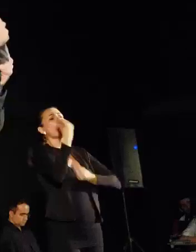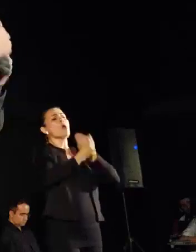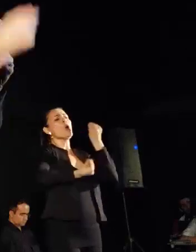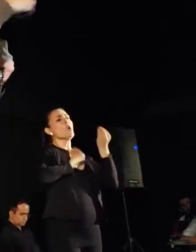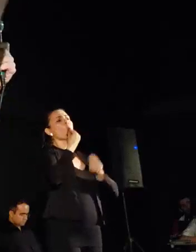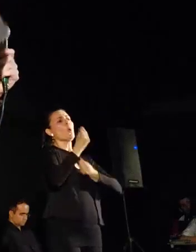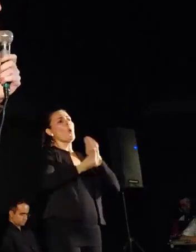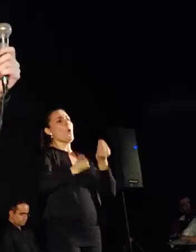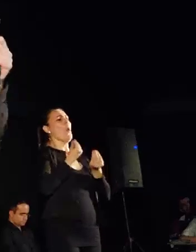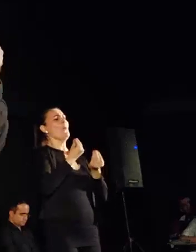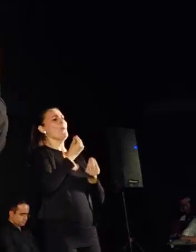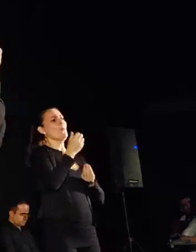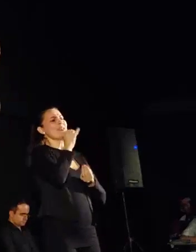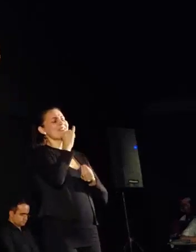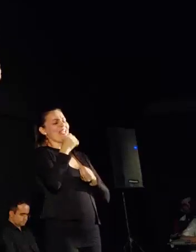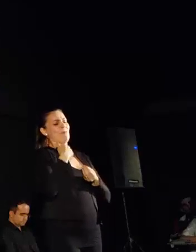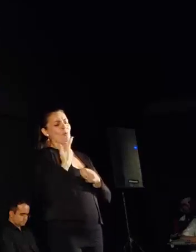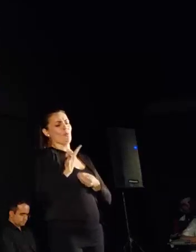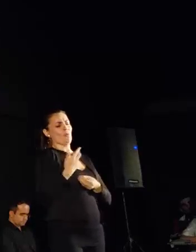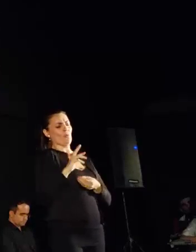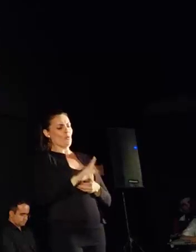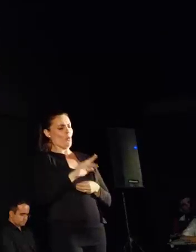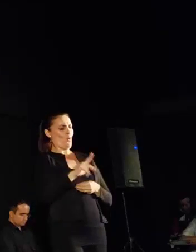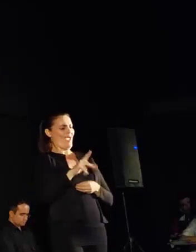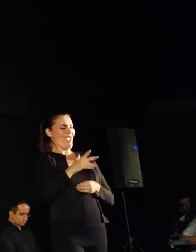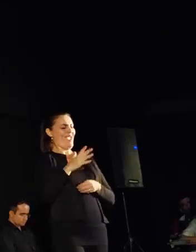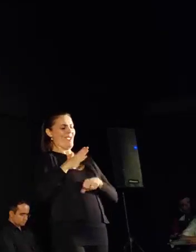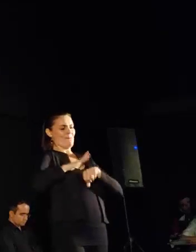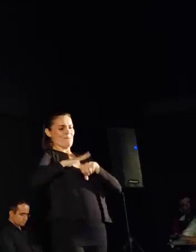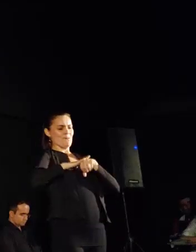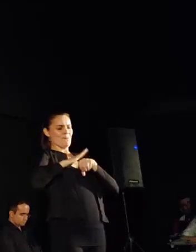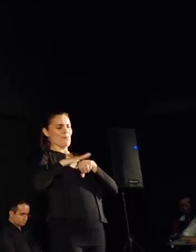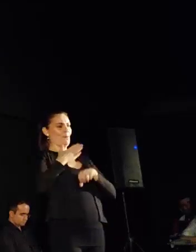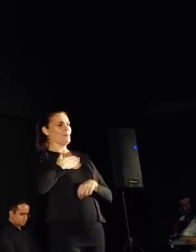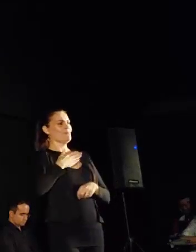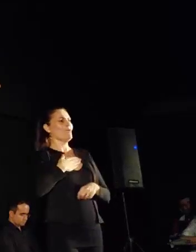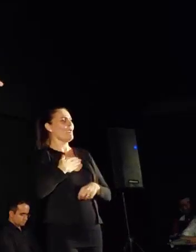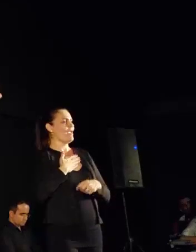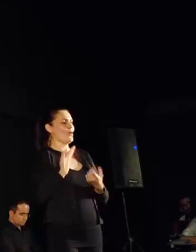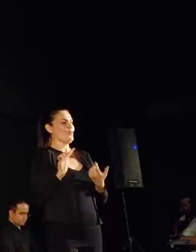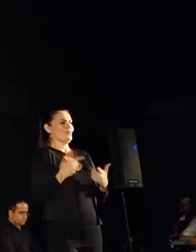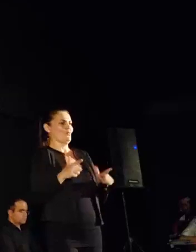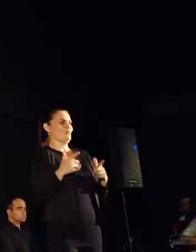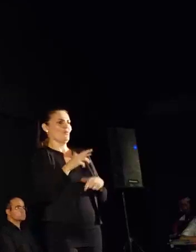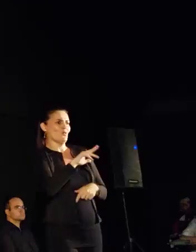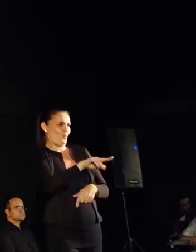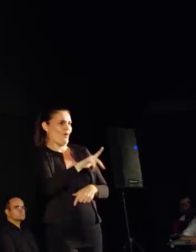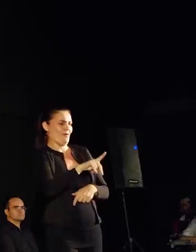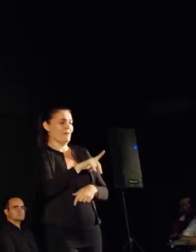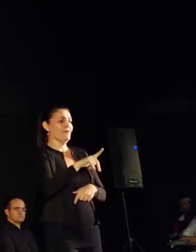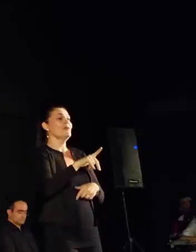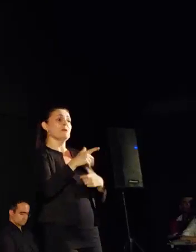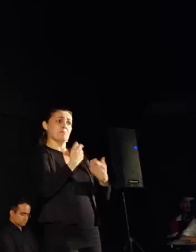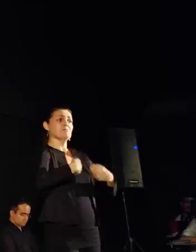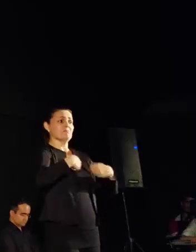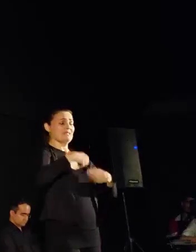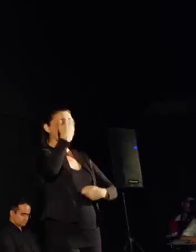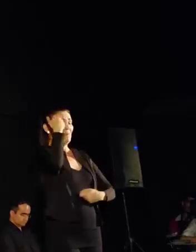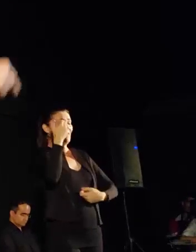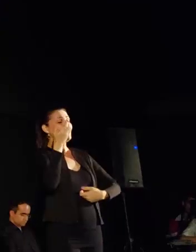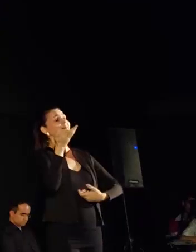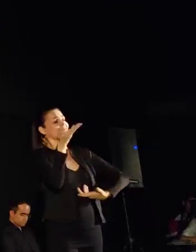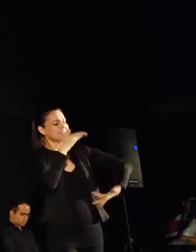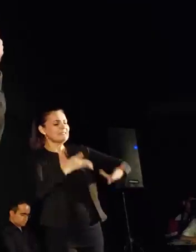não é próprio a elas mesmas, nelas mesmas. E que elas saibam se relacionar com isso, ao invés de desenvolver todo um sistema